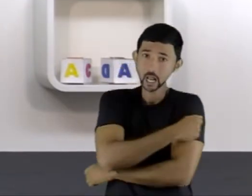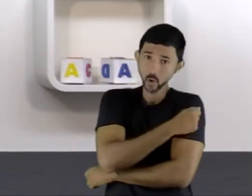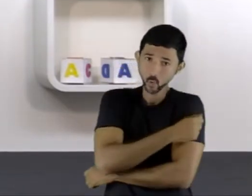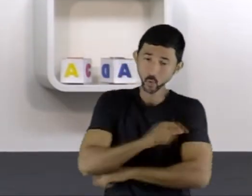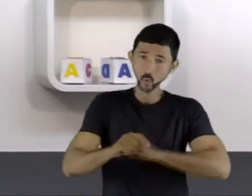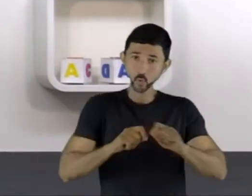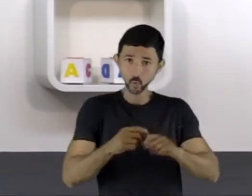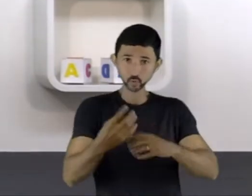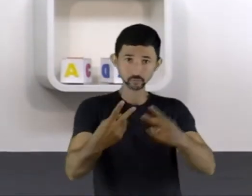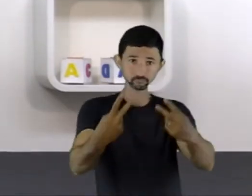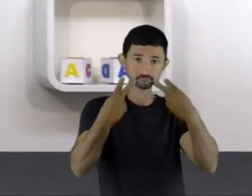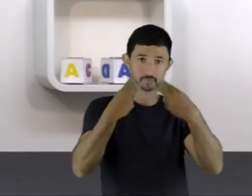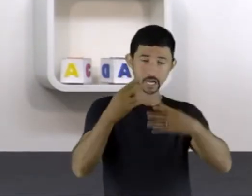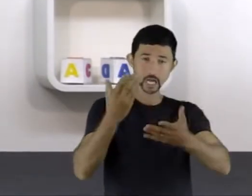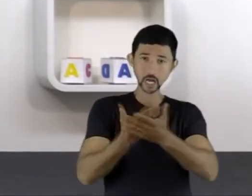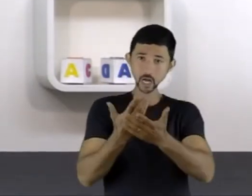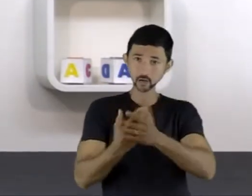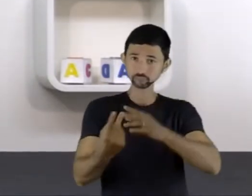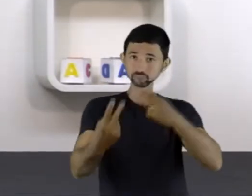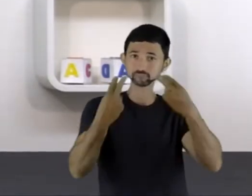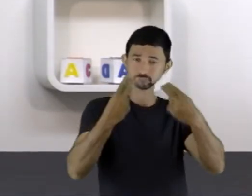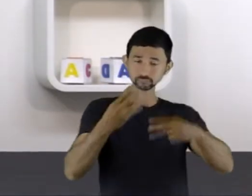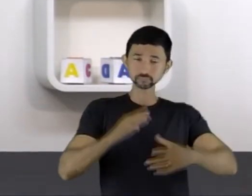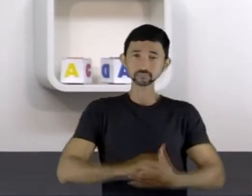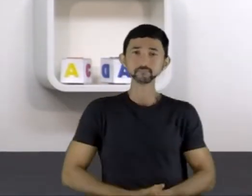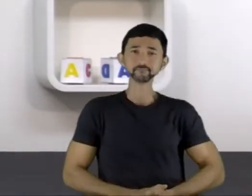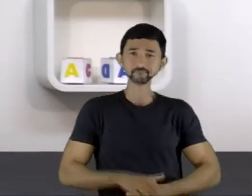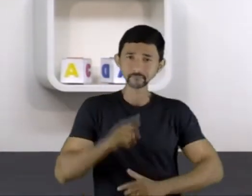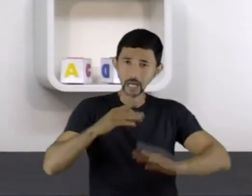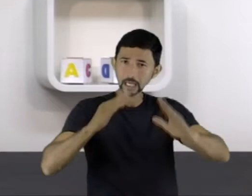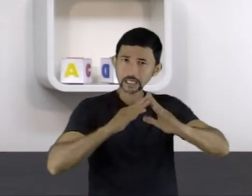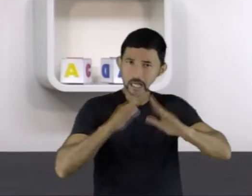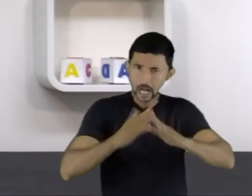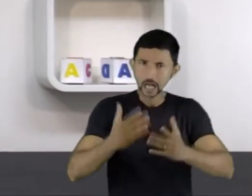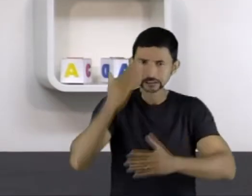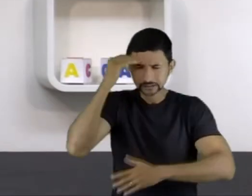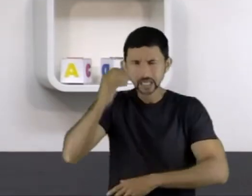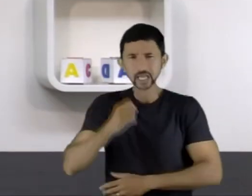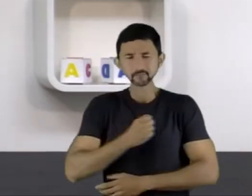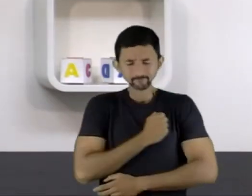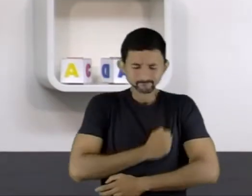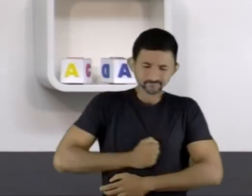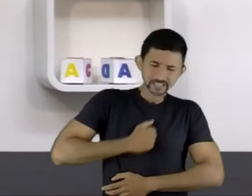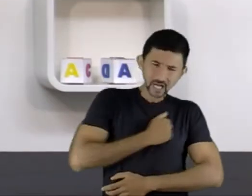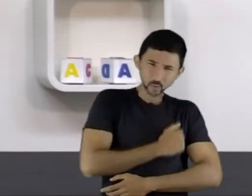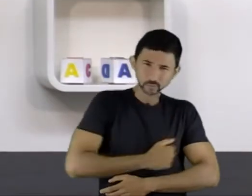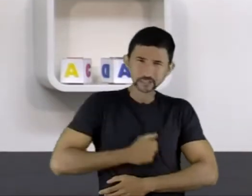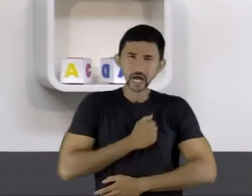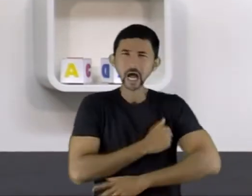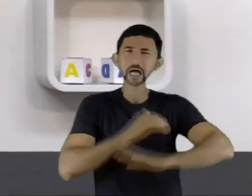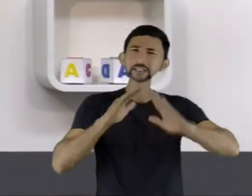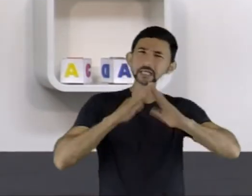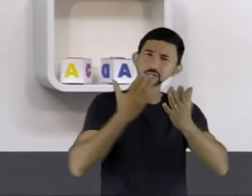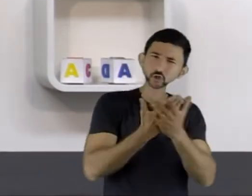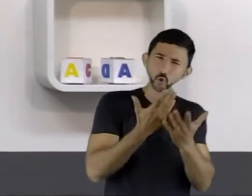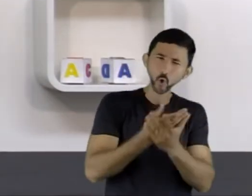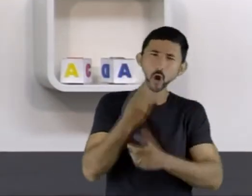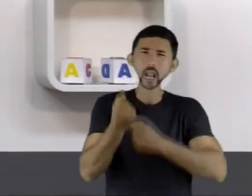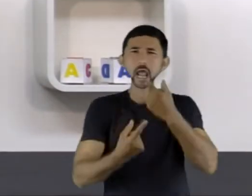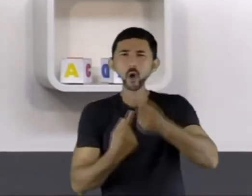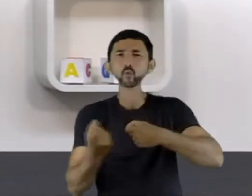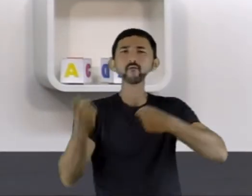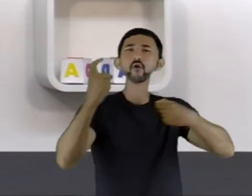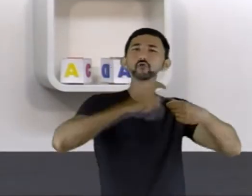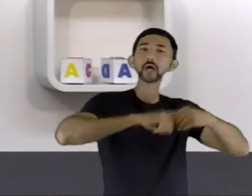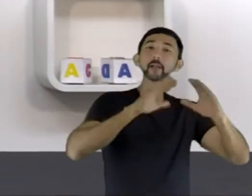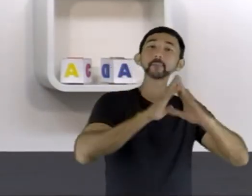aí em casa assistindo às aulas, eu sei que vocês estão com saudade da escola, alguns de vocês voltaram, outros não, a gente sente falta